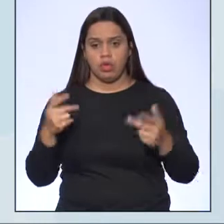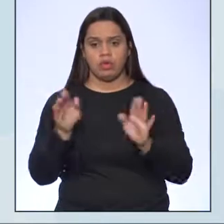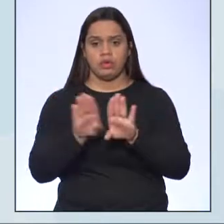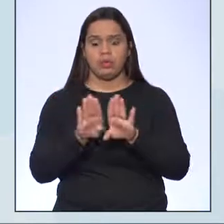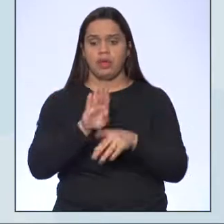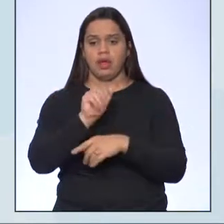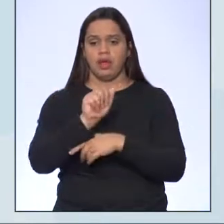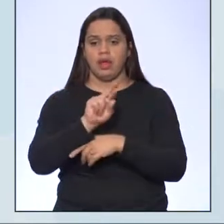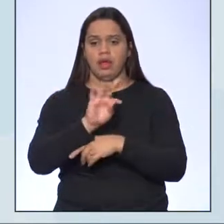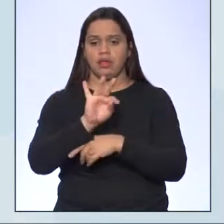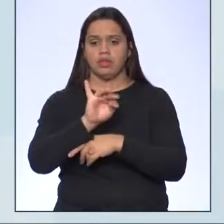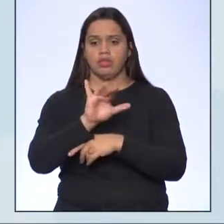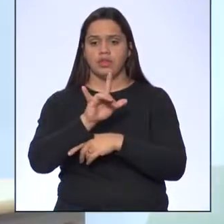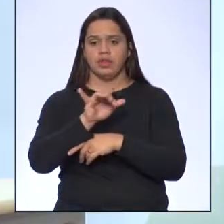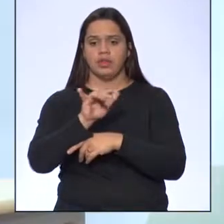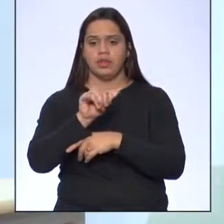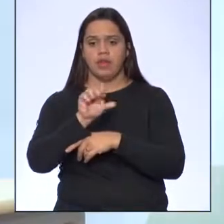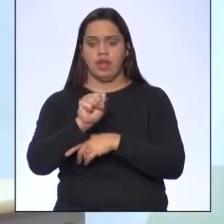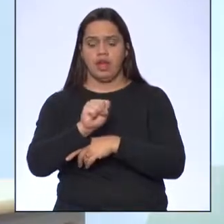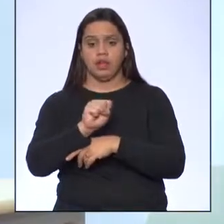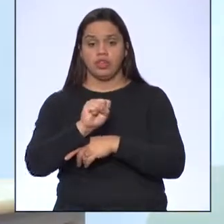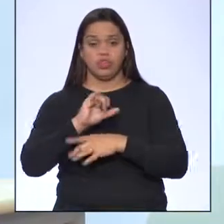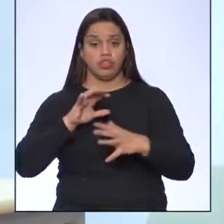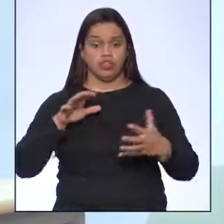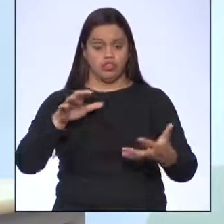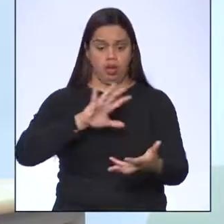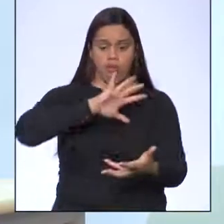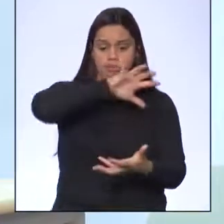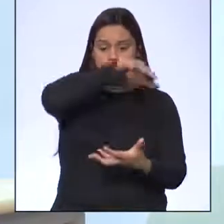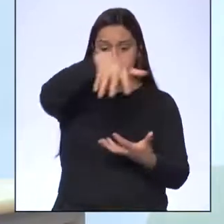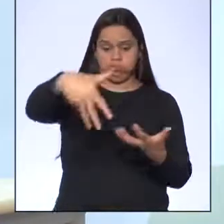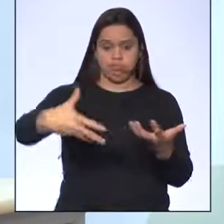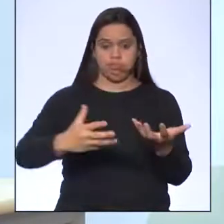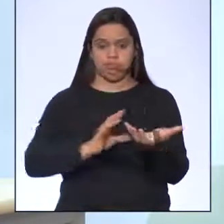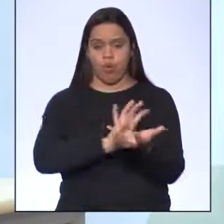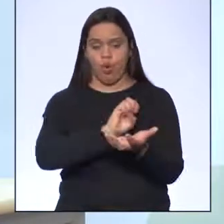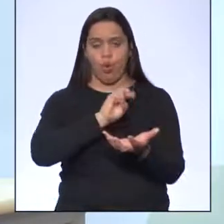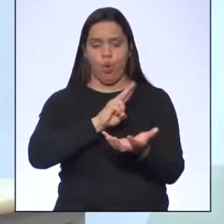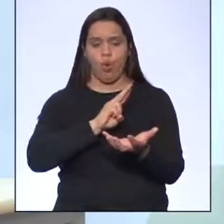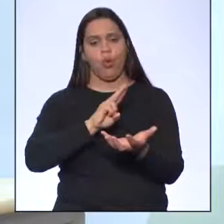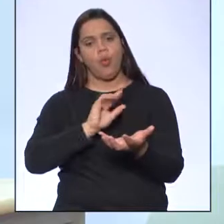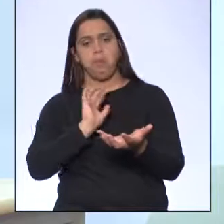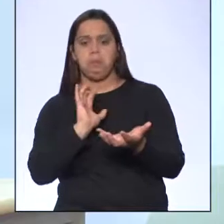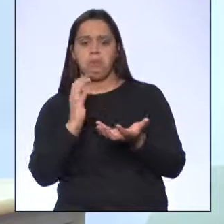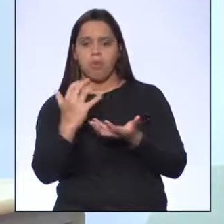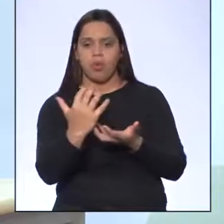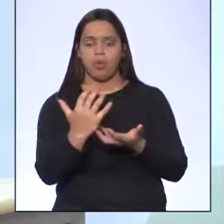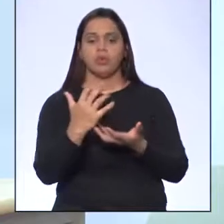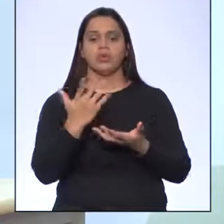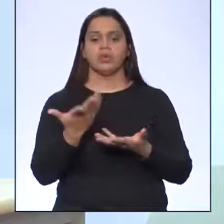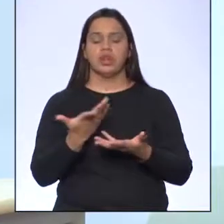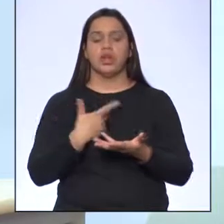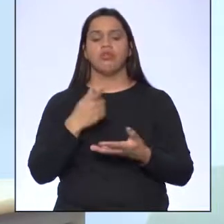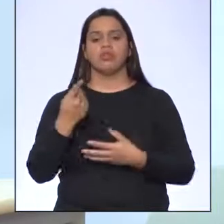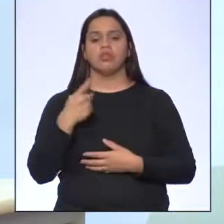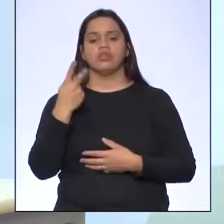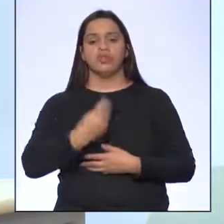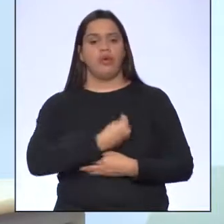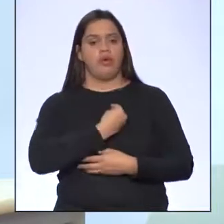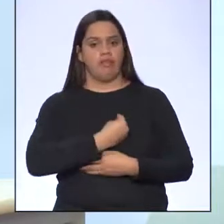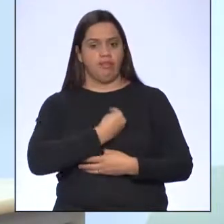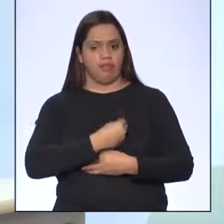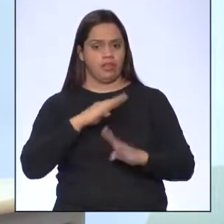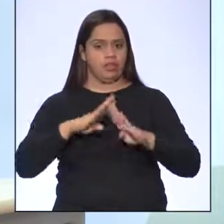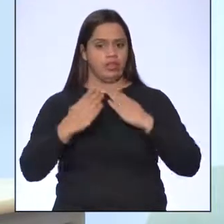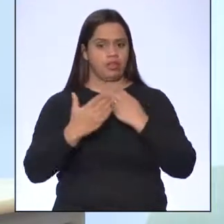de parte da superfície terrestre. Então, ao longo da vida escolar, vocês já tiveram contato com diferentes